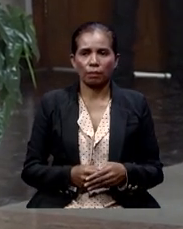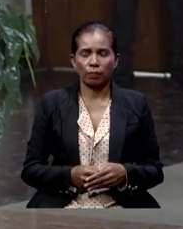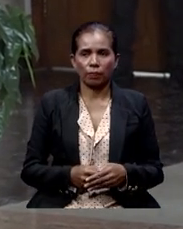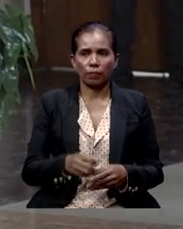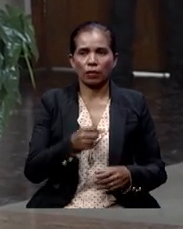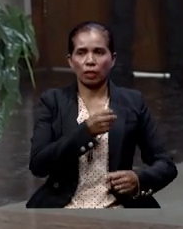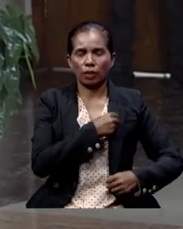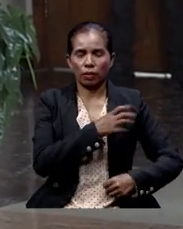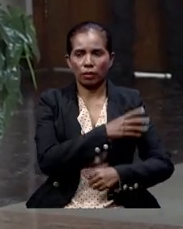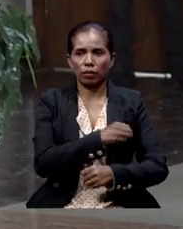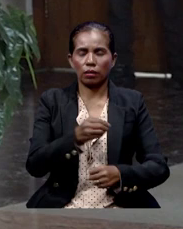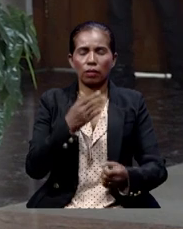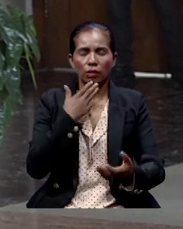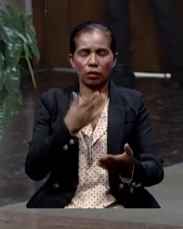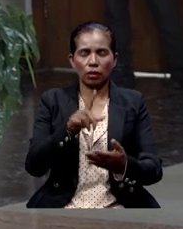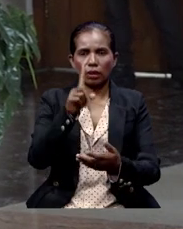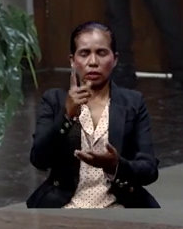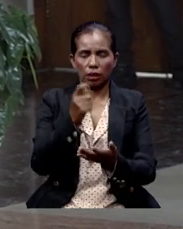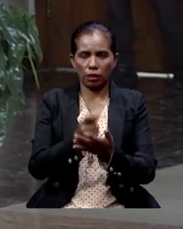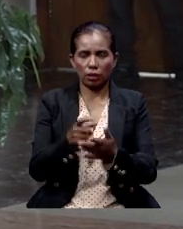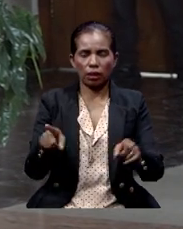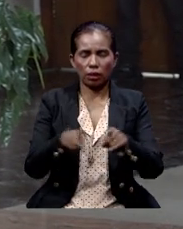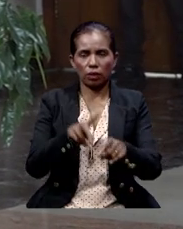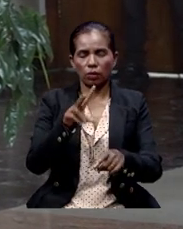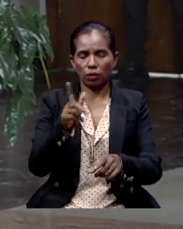militar, ita compara 2022 e